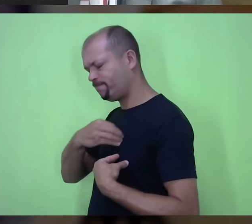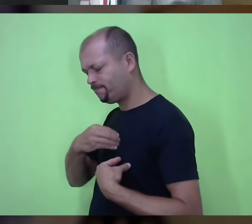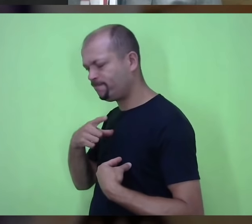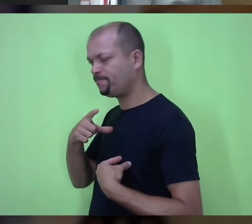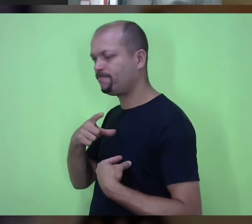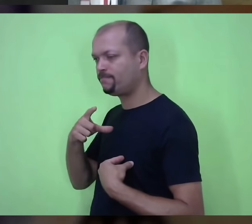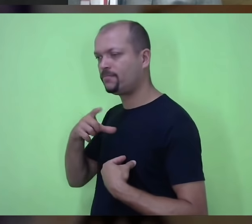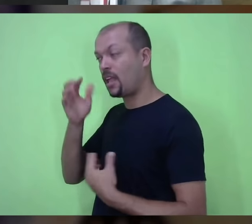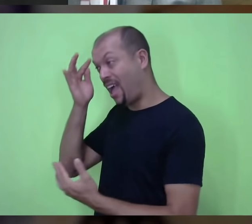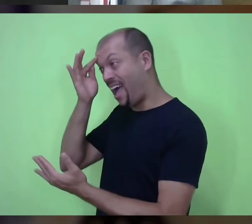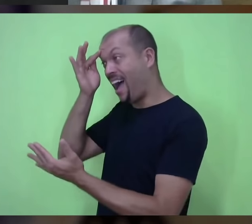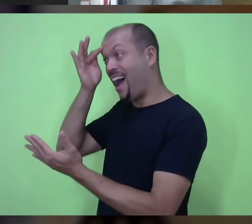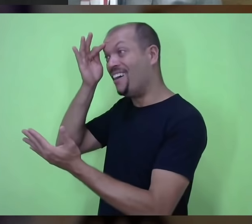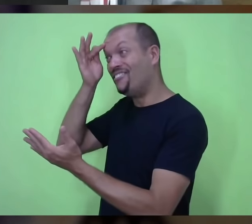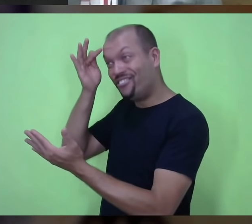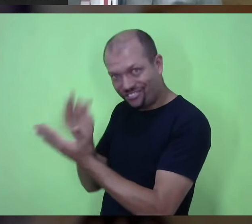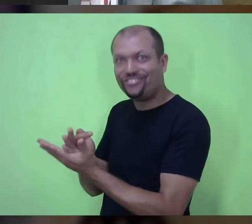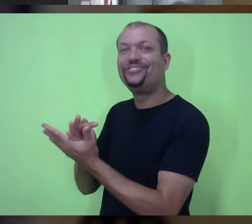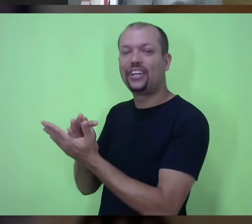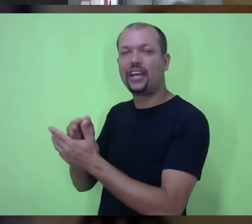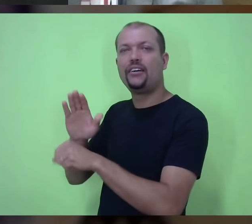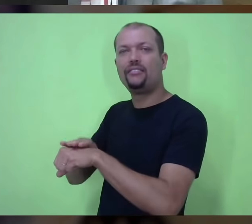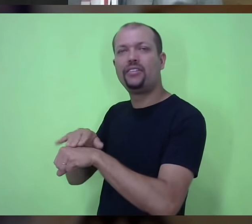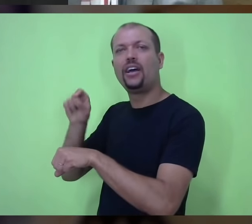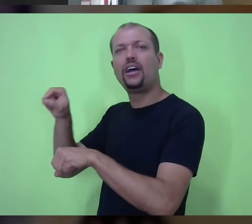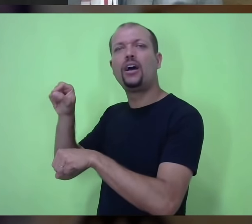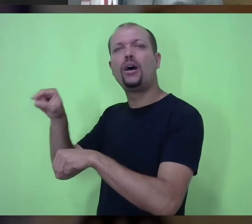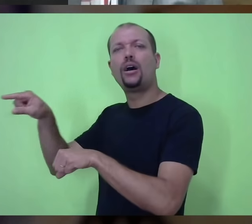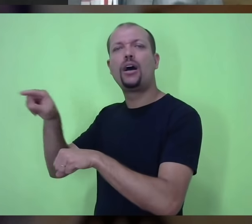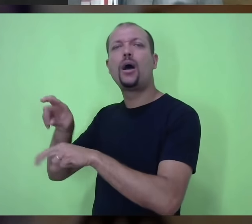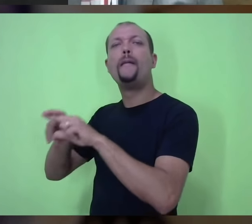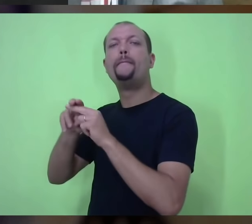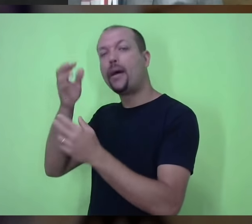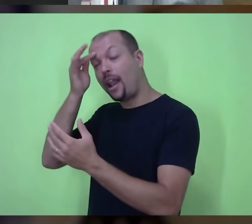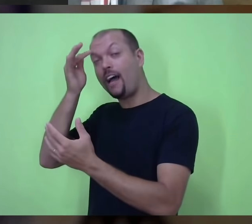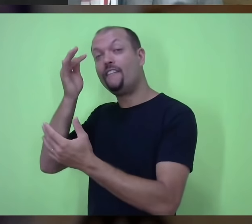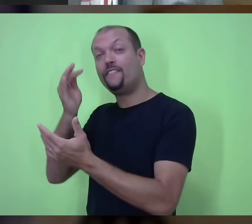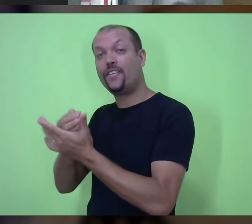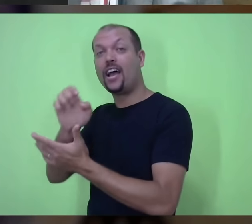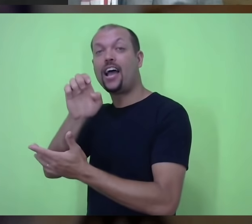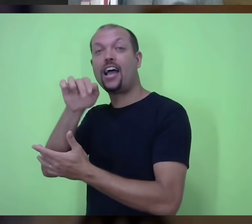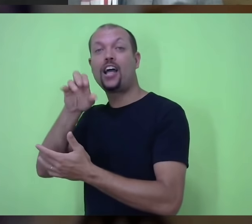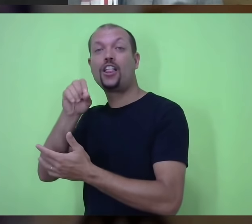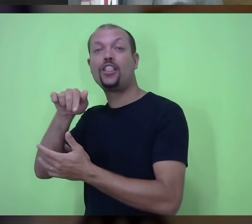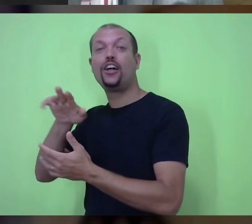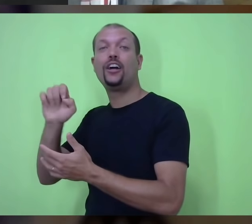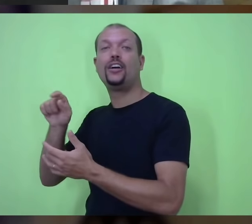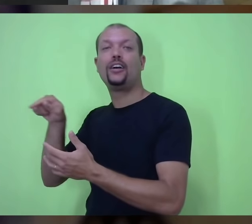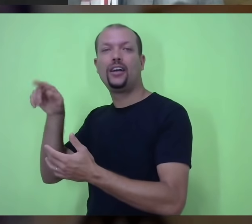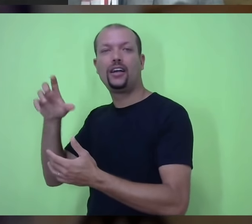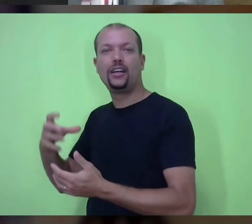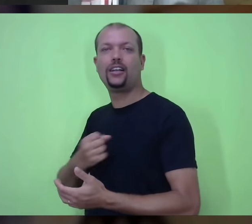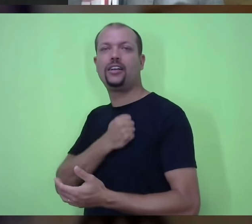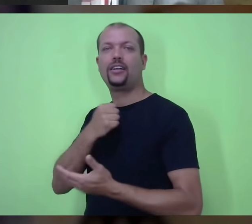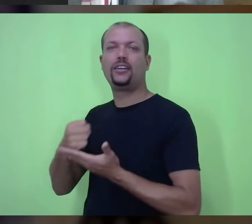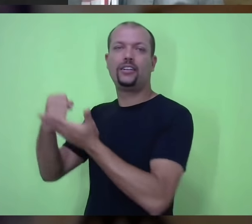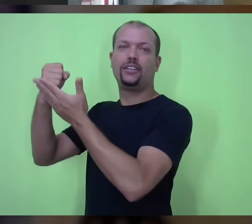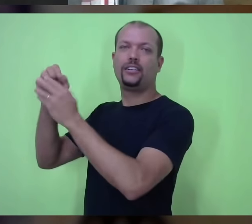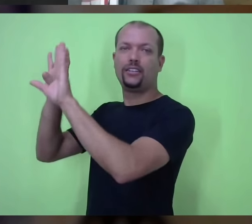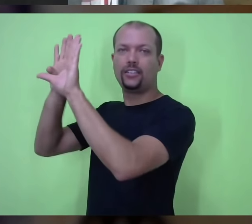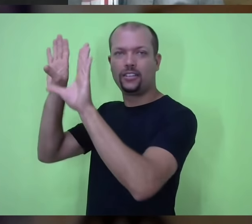fé foi o fator determinante para a transladação de Enoque, dizendo pela fé foi transladado, o autor ele claramente diz no